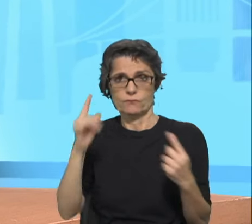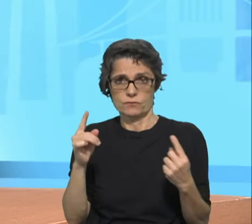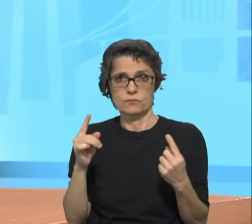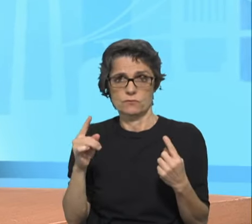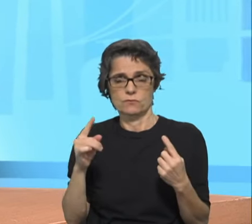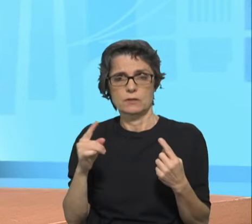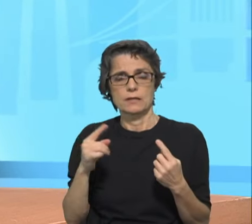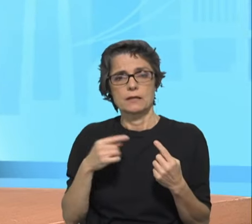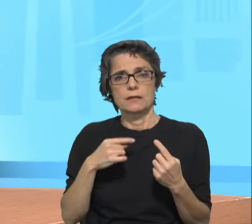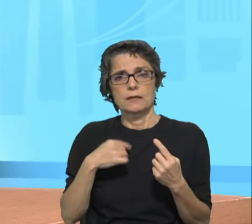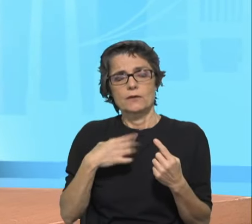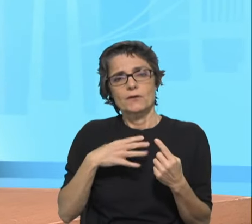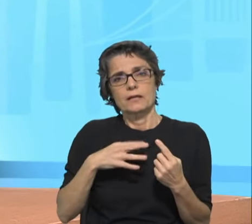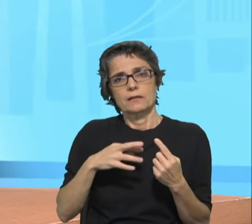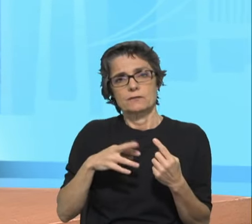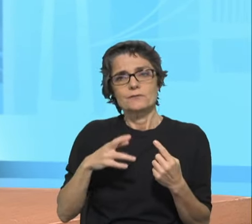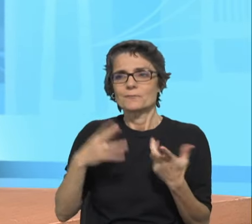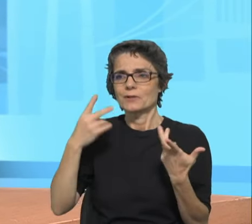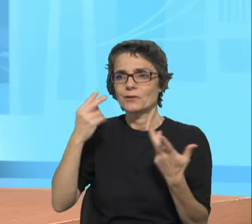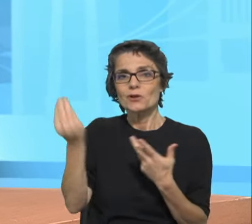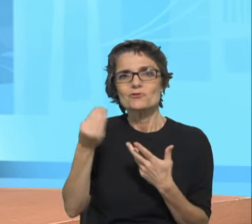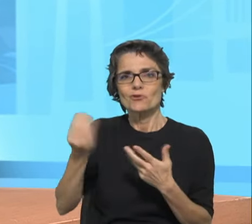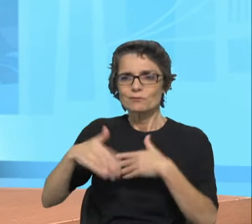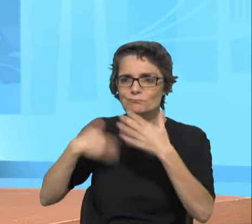de continuar a ver, ou de ver estes jovens